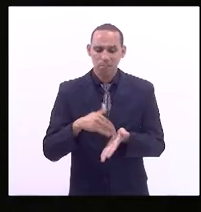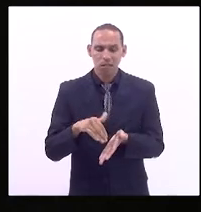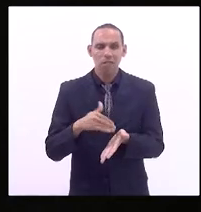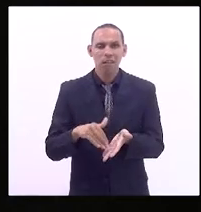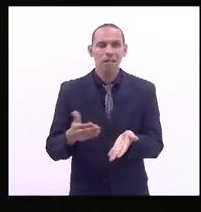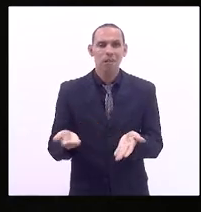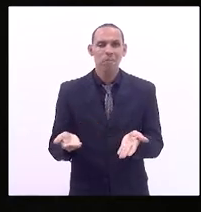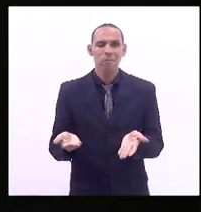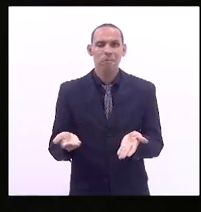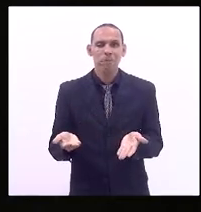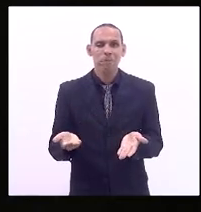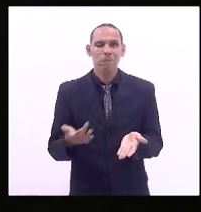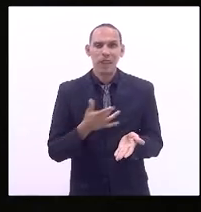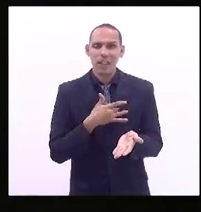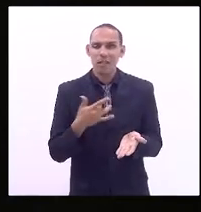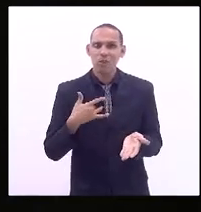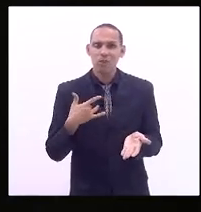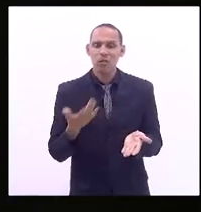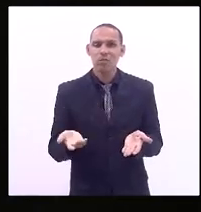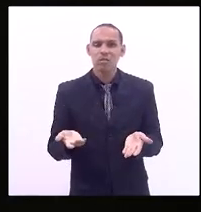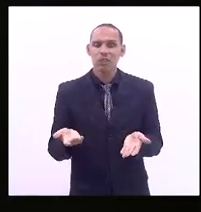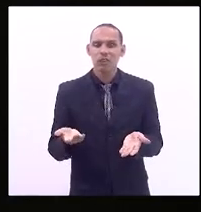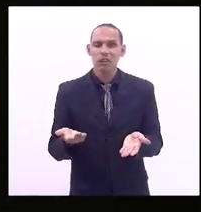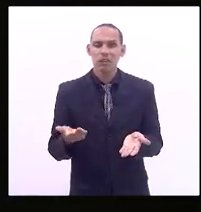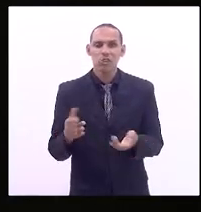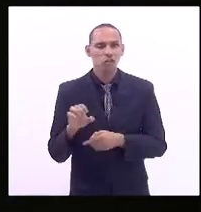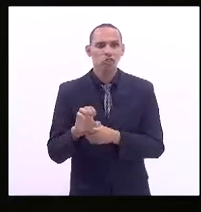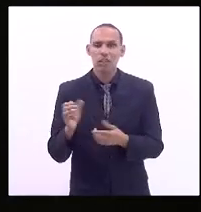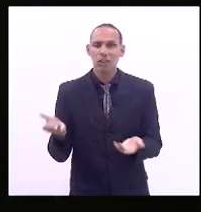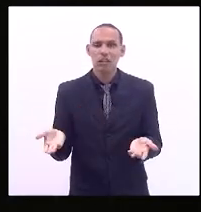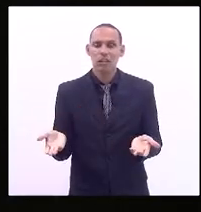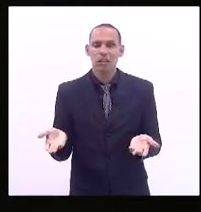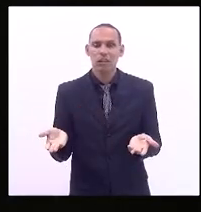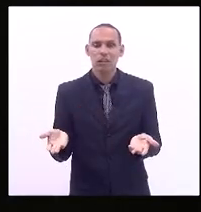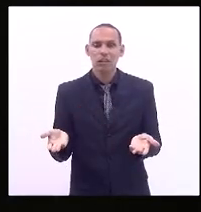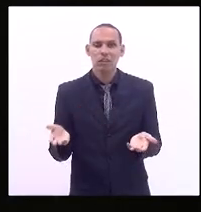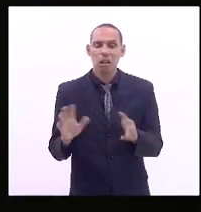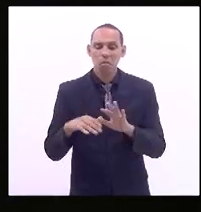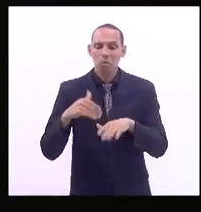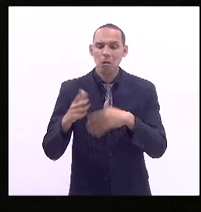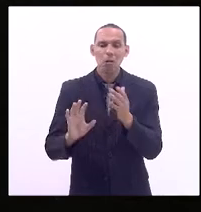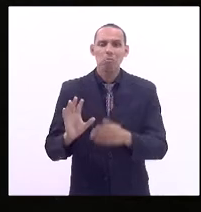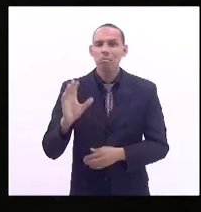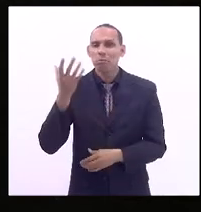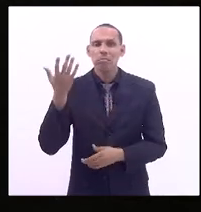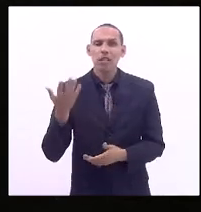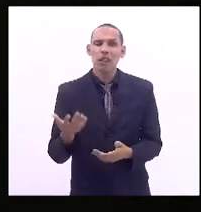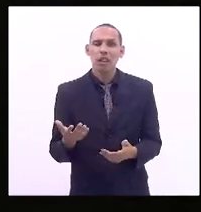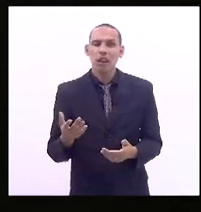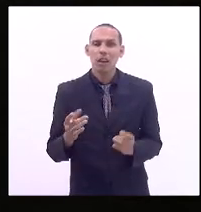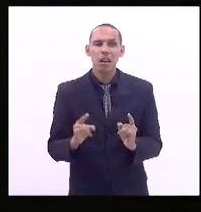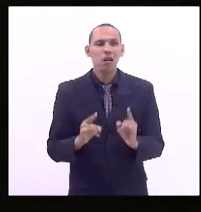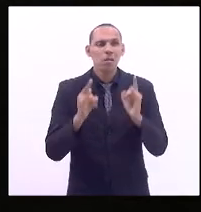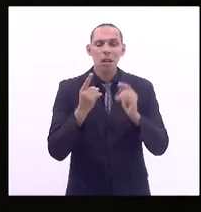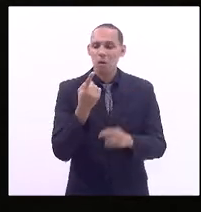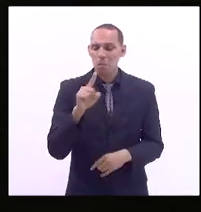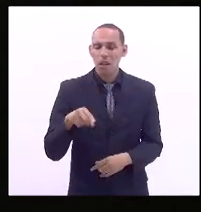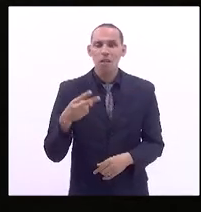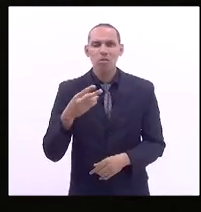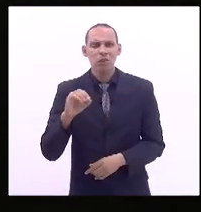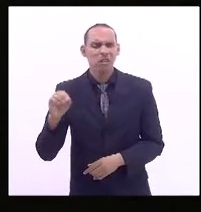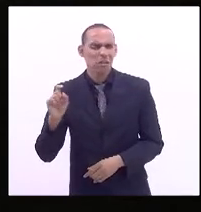Secretaria de Saúde do Estado e de repente ele vira um milhão e